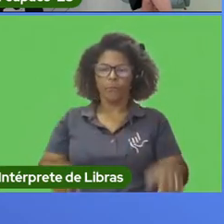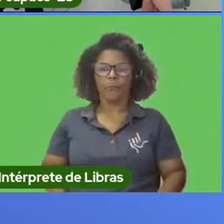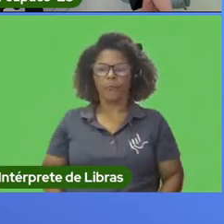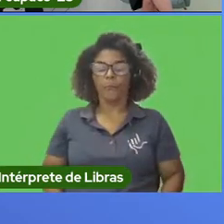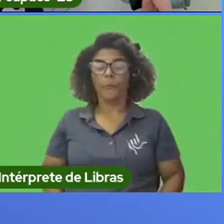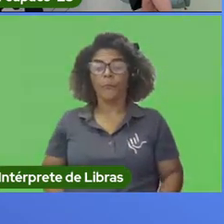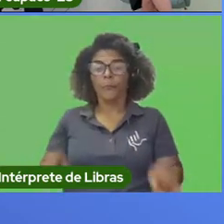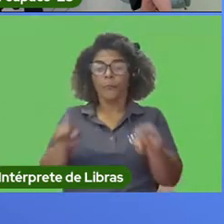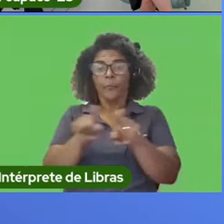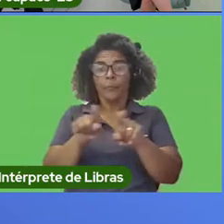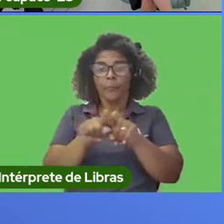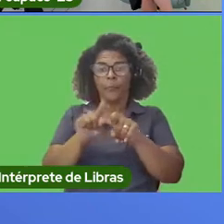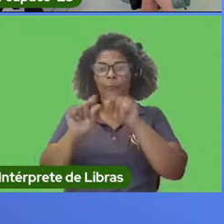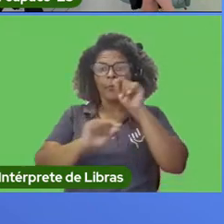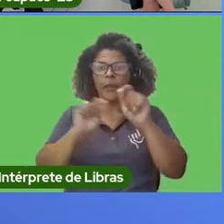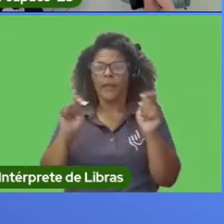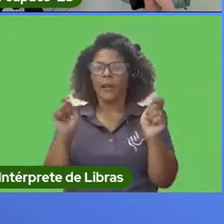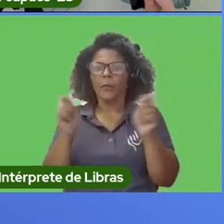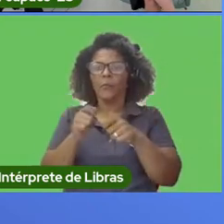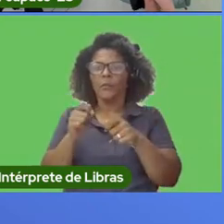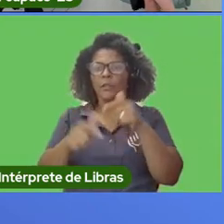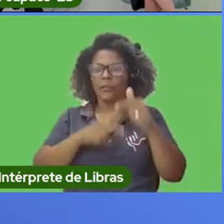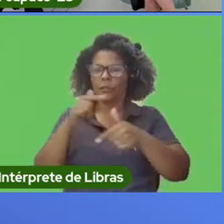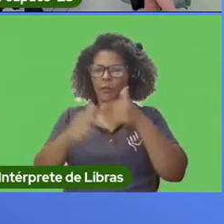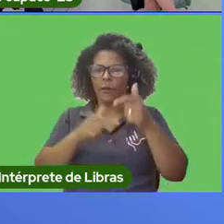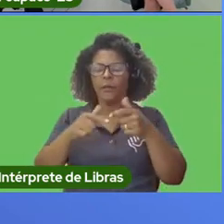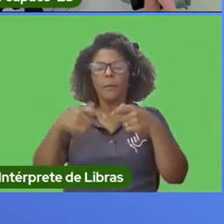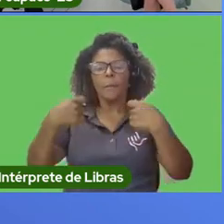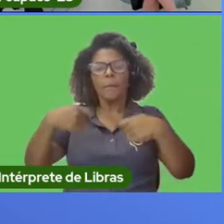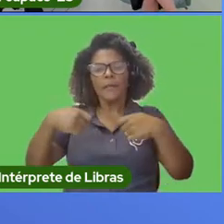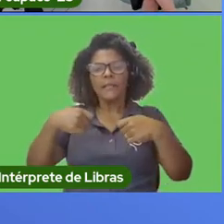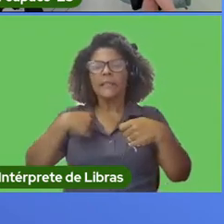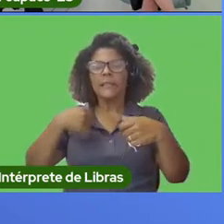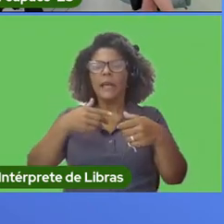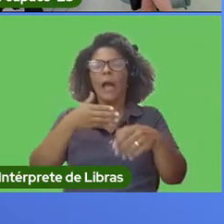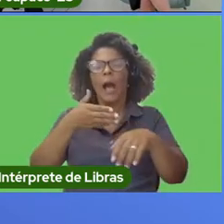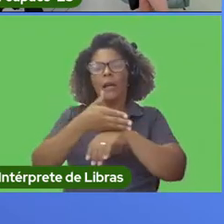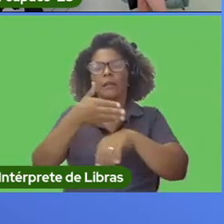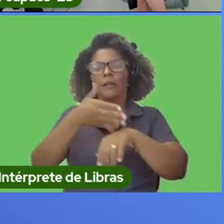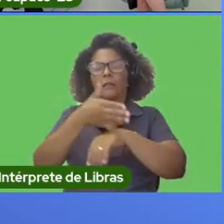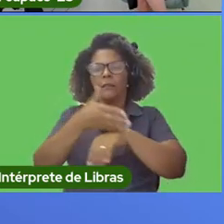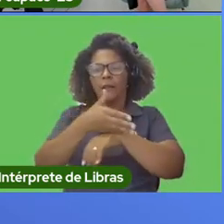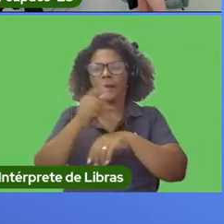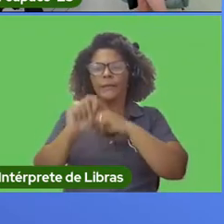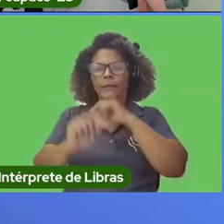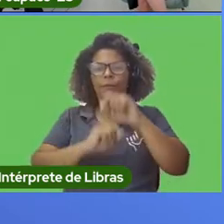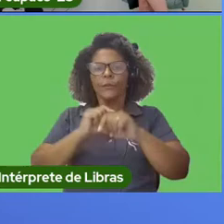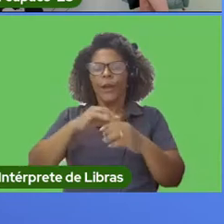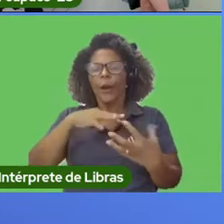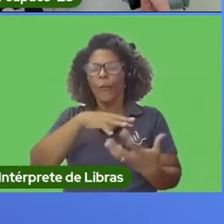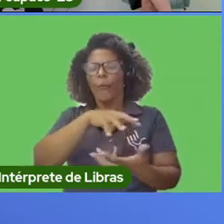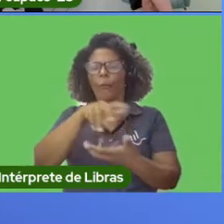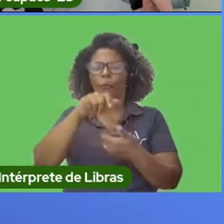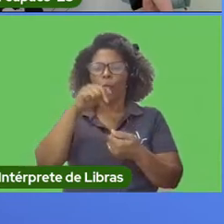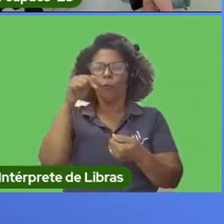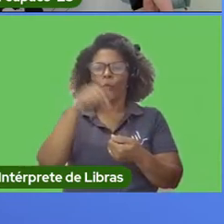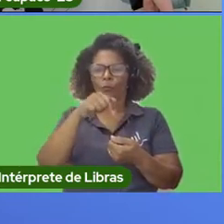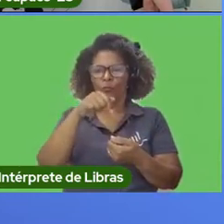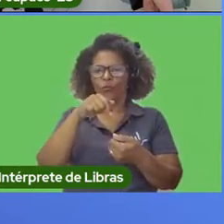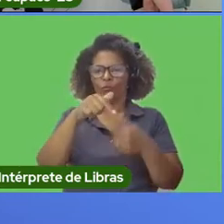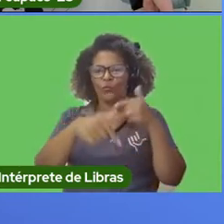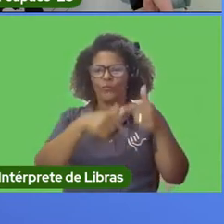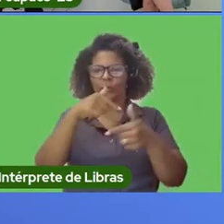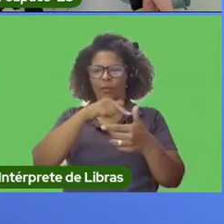também têm aí a capacidade laboral, elas precisam de ter acesso, né, ao mundo do trabalho. Entretanto,